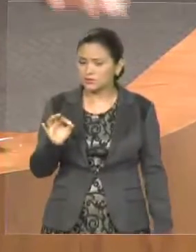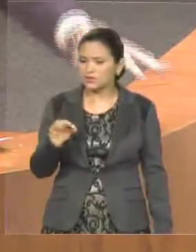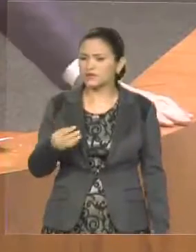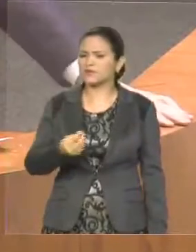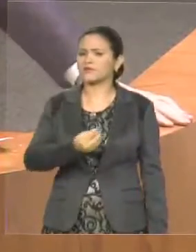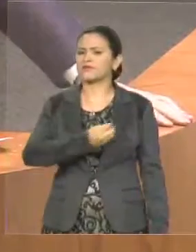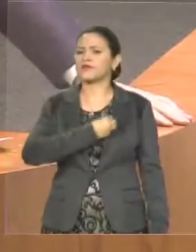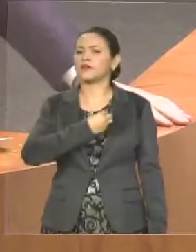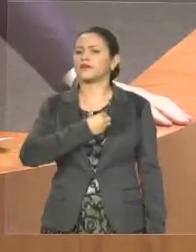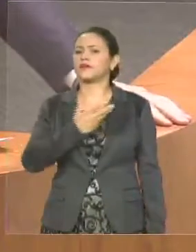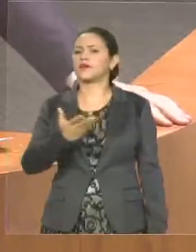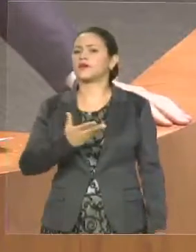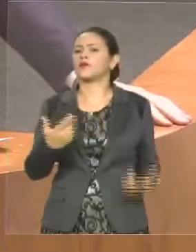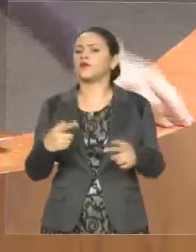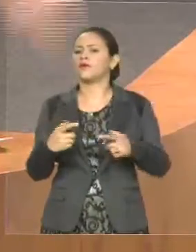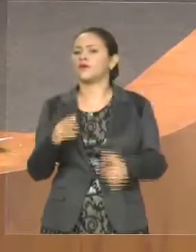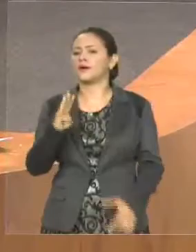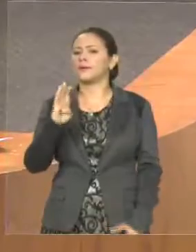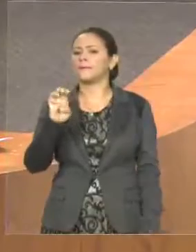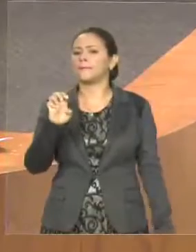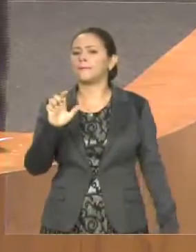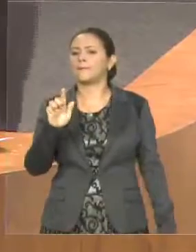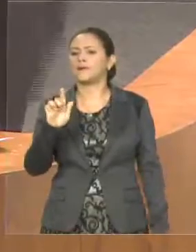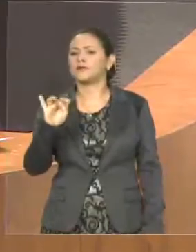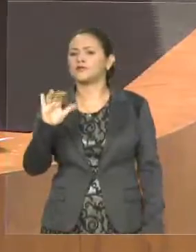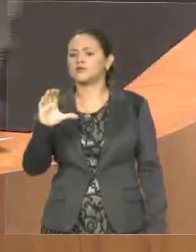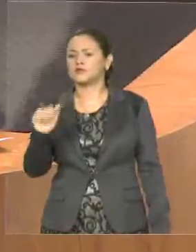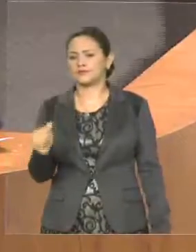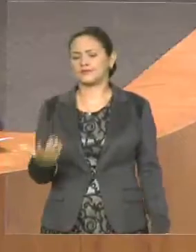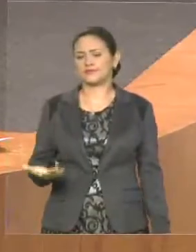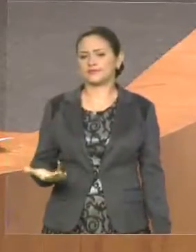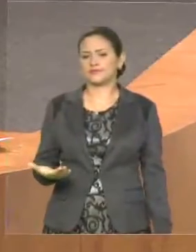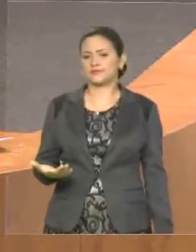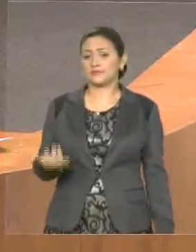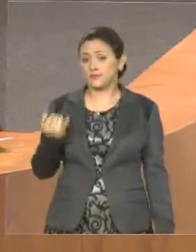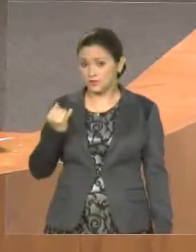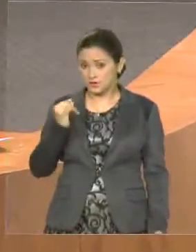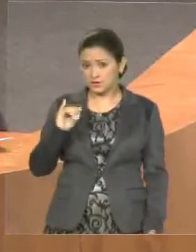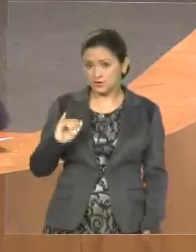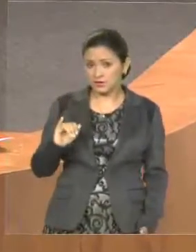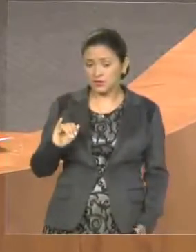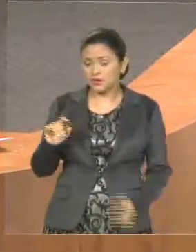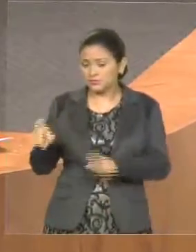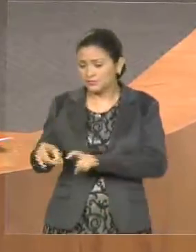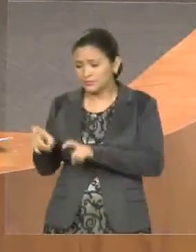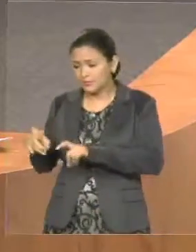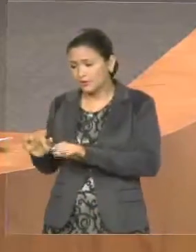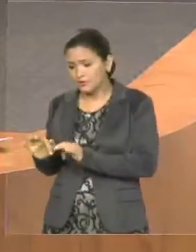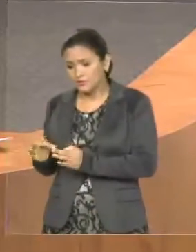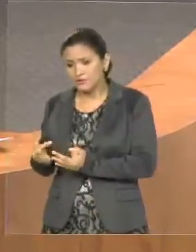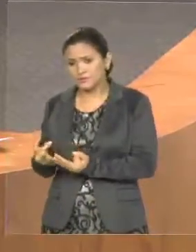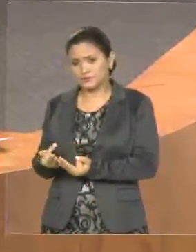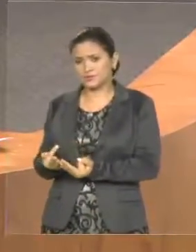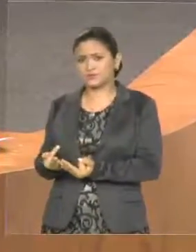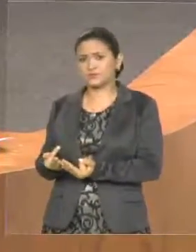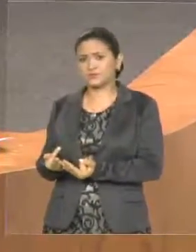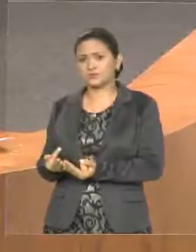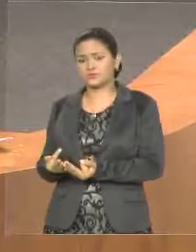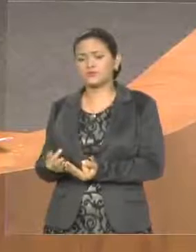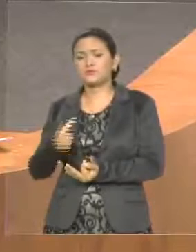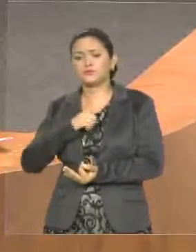Maranhão. Porque se o agricultor familiar tivesse lucro de 40%, nós estávamos no primeiro mundo.